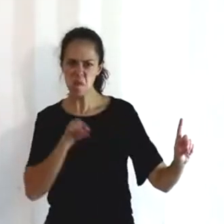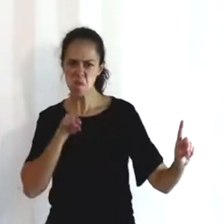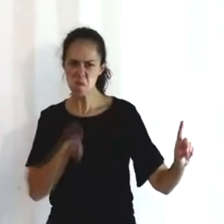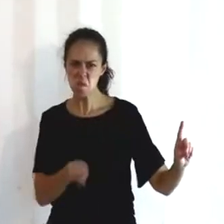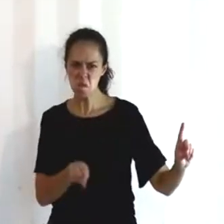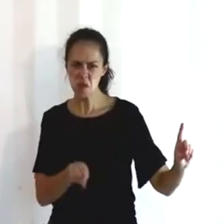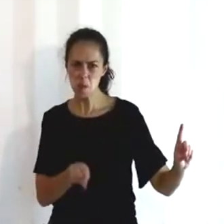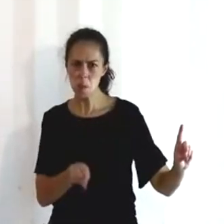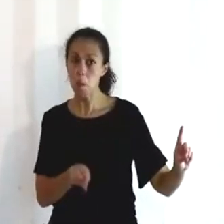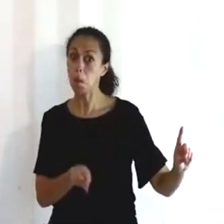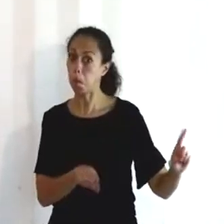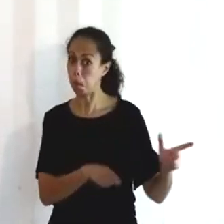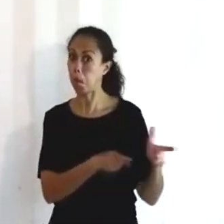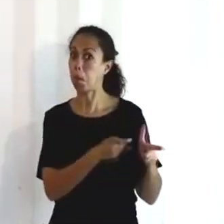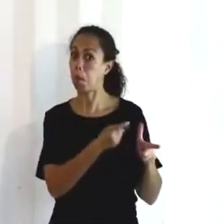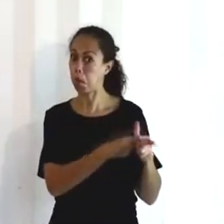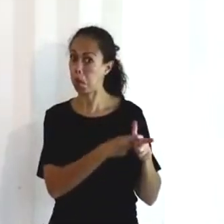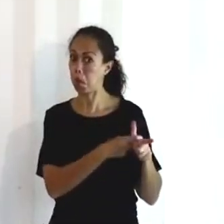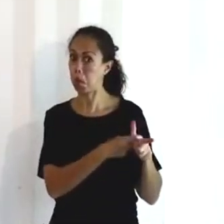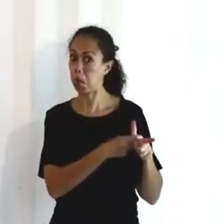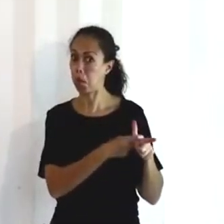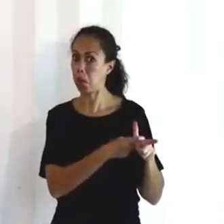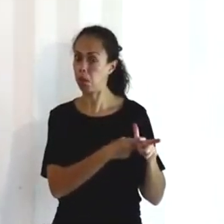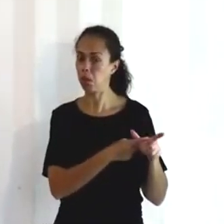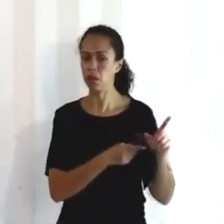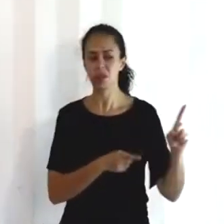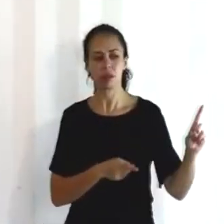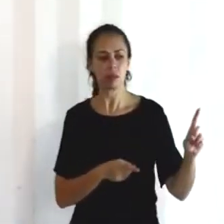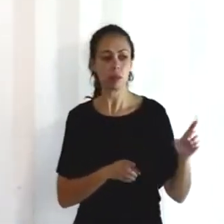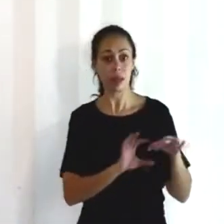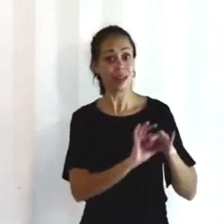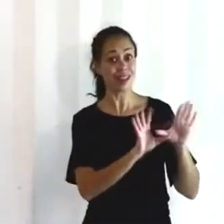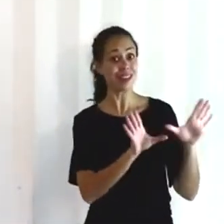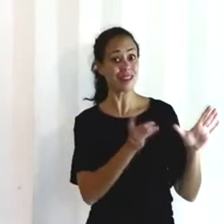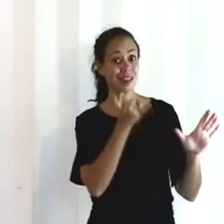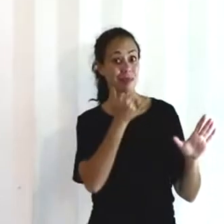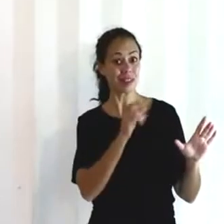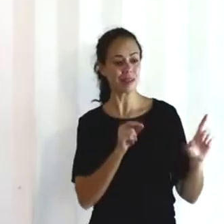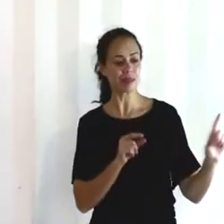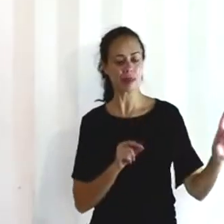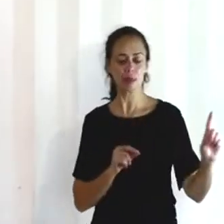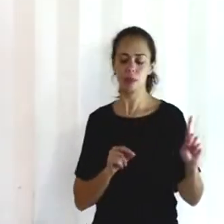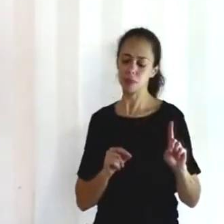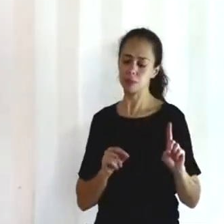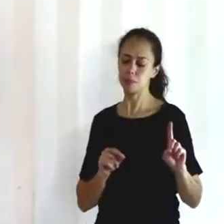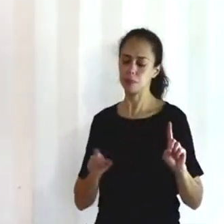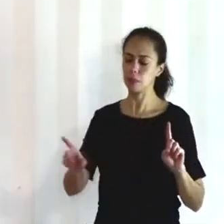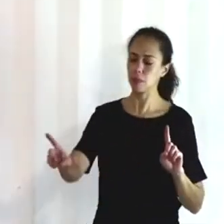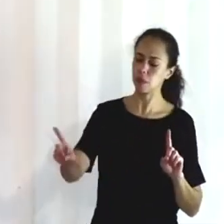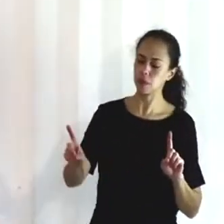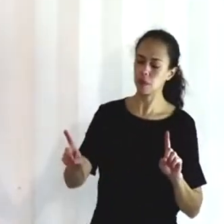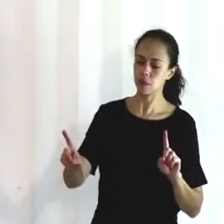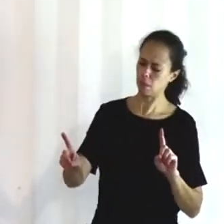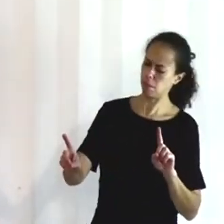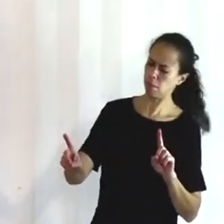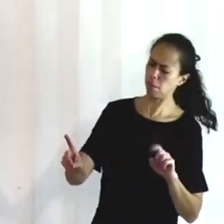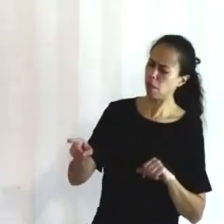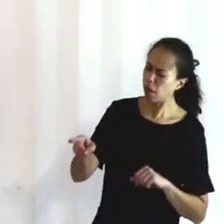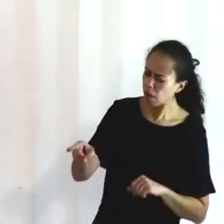Então ele olha para a pessoa e diz, o que é justo, Eu sou credor e você é